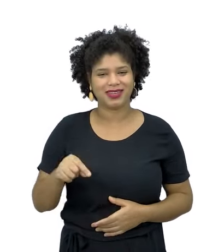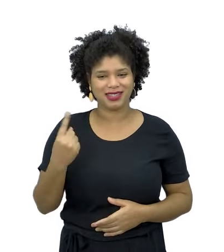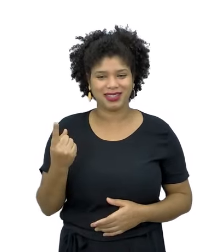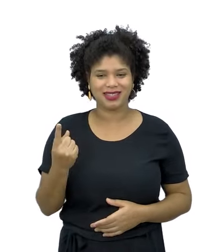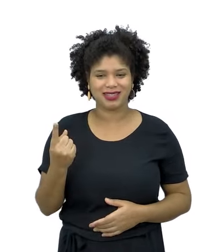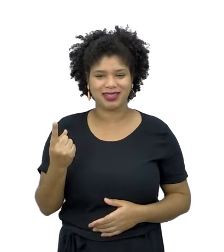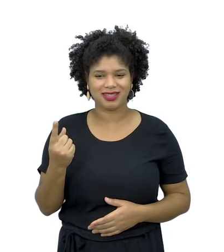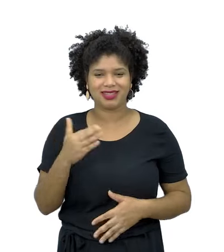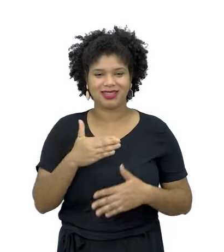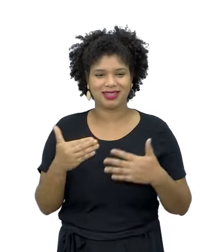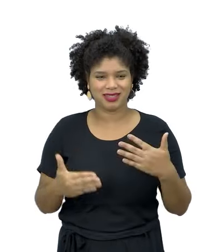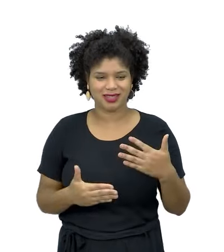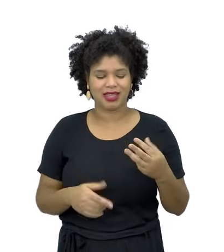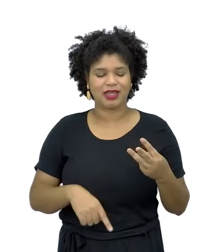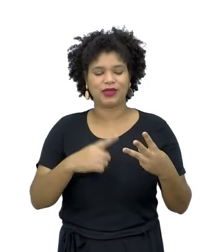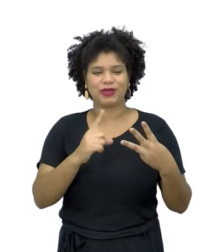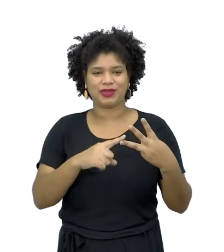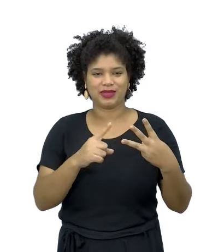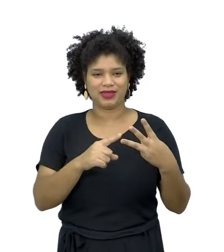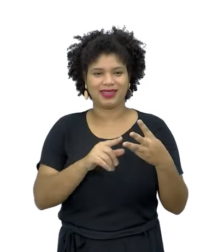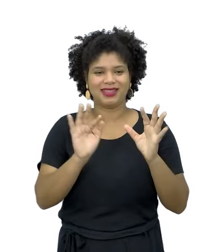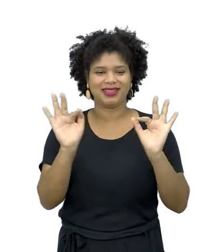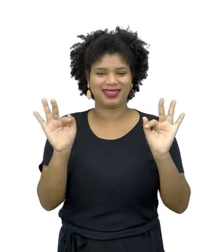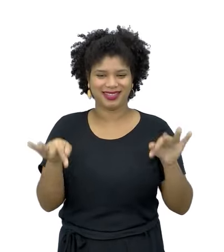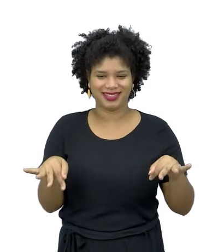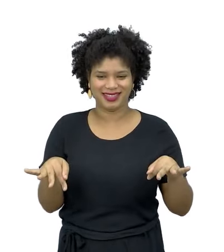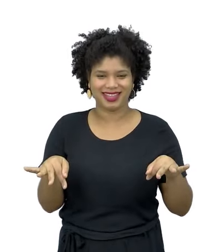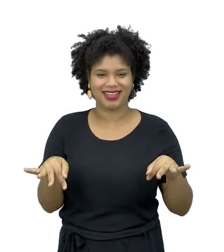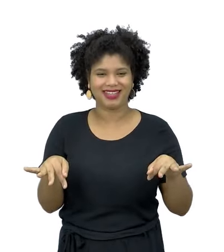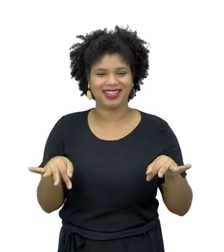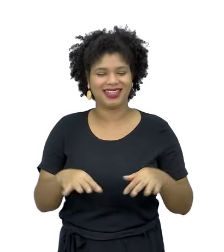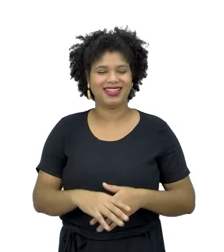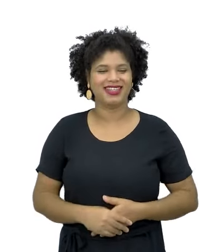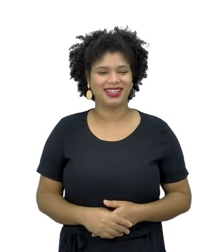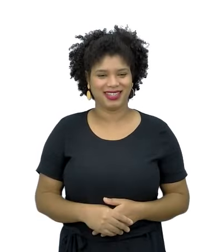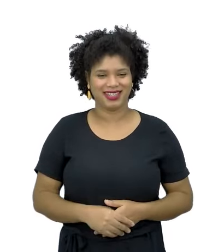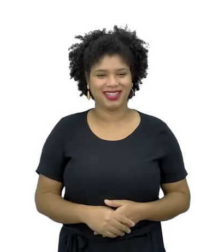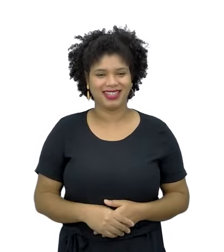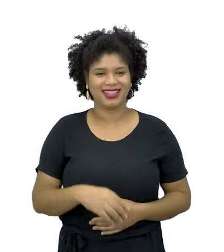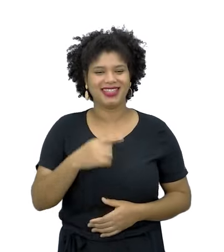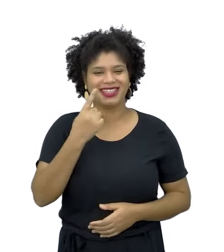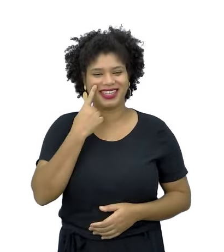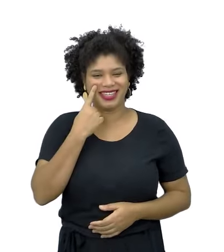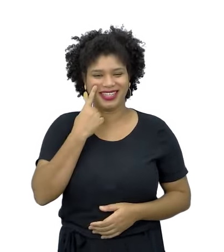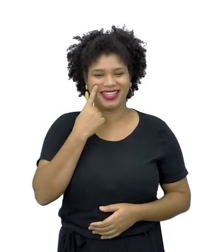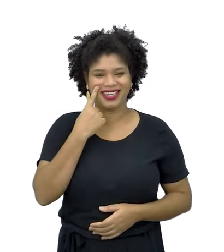No próximo slide, a gente vai falar do finalizando, né? Que são